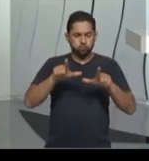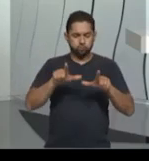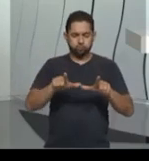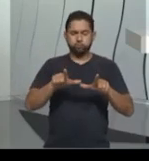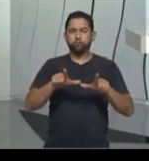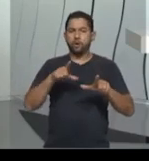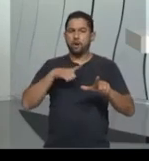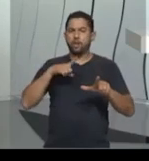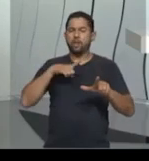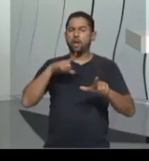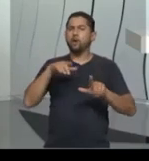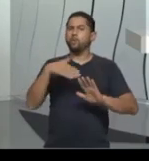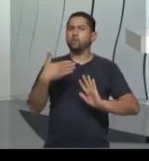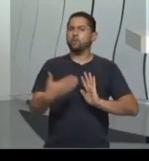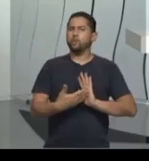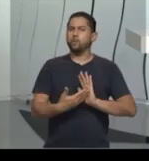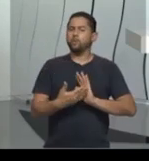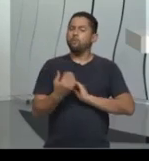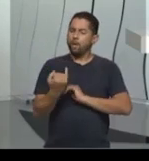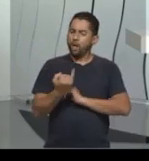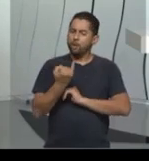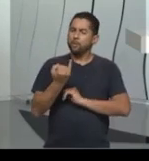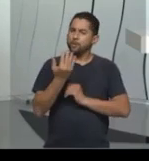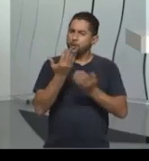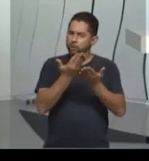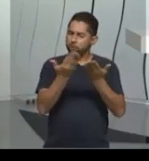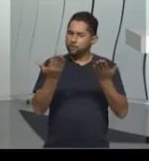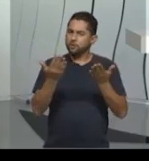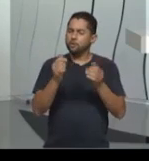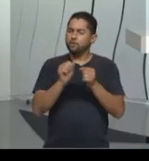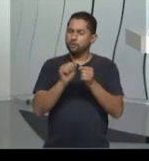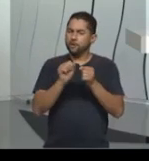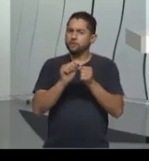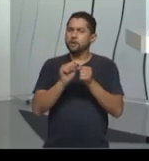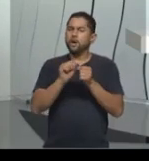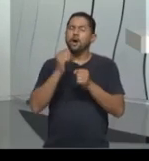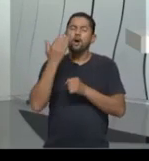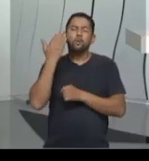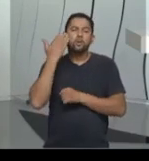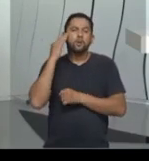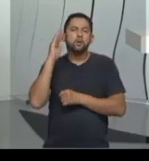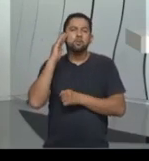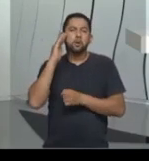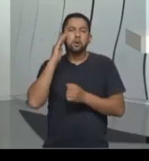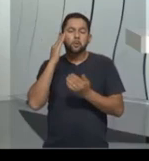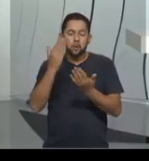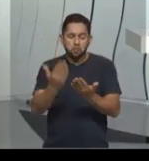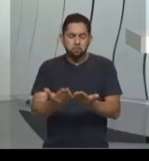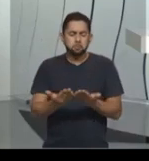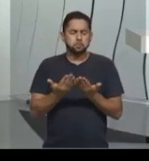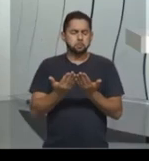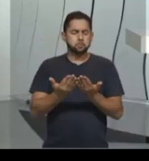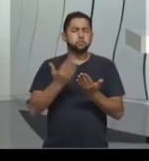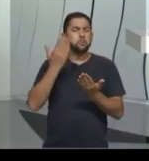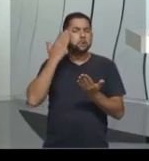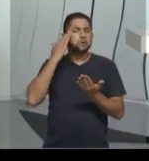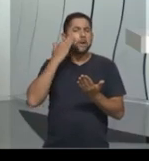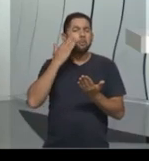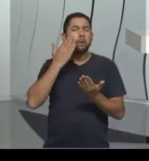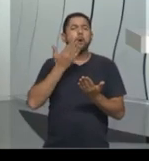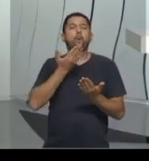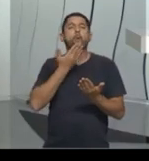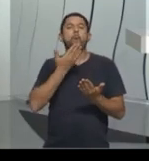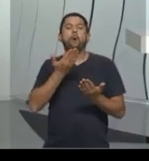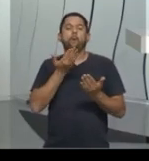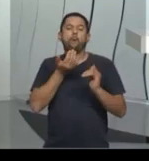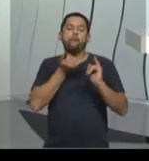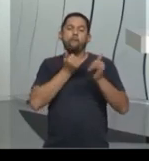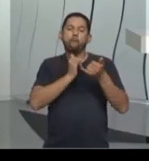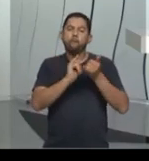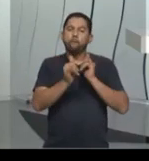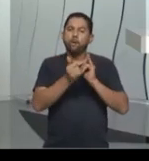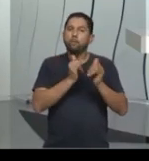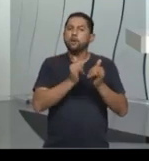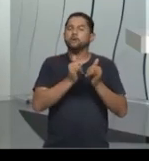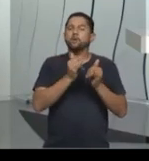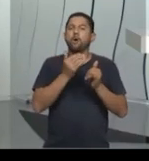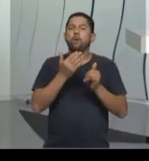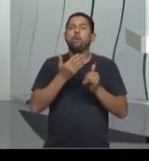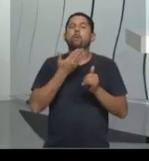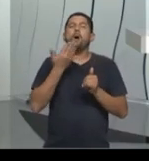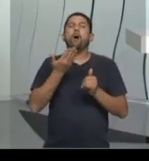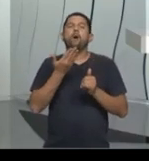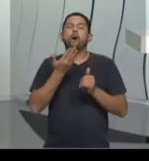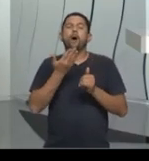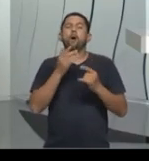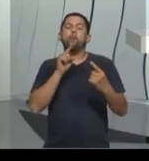isso que é importante que você faça essa interpretação. O que o mapa está querendo te trazer, quais são as informações que estão contidas nele,